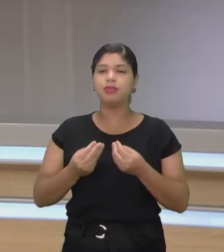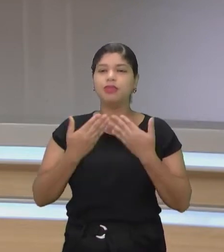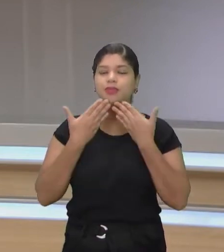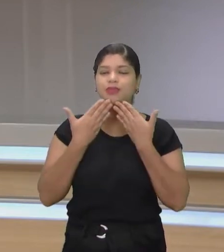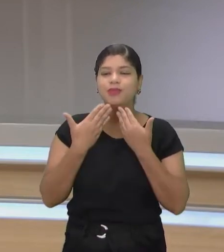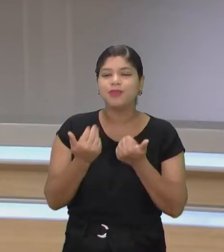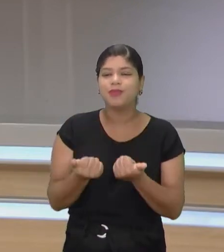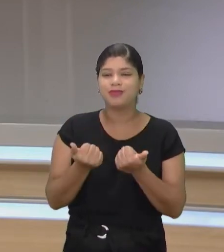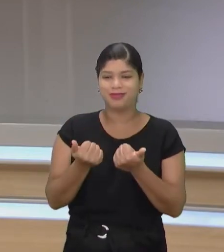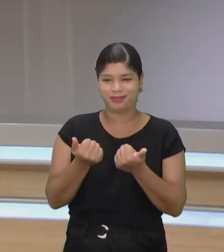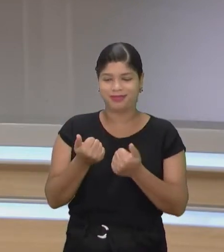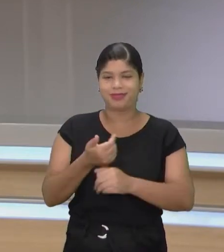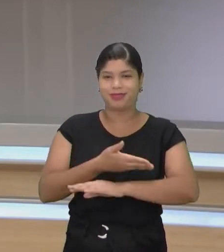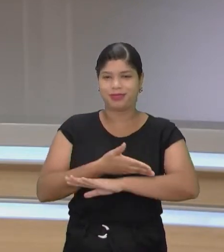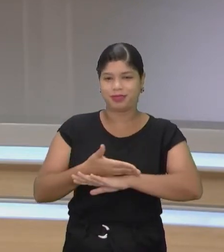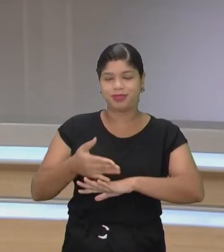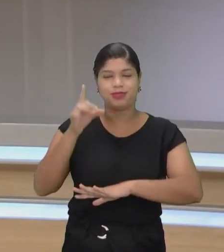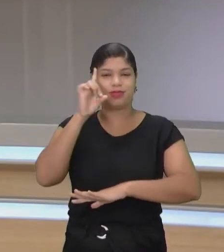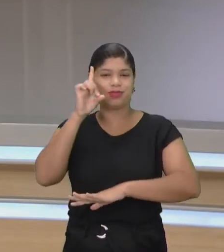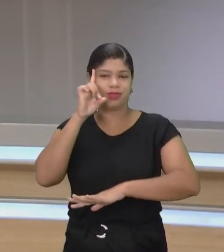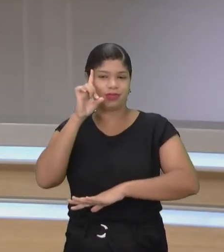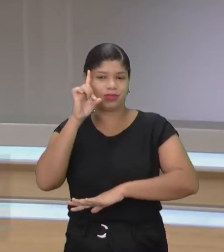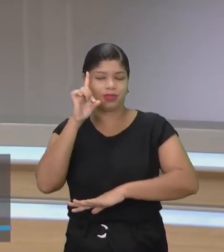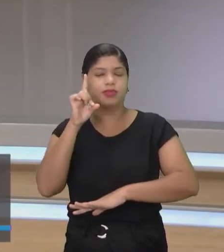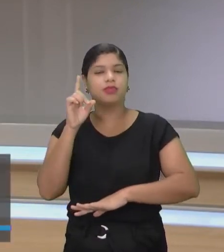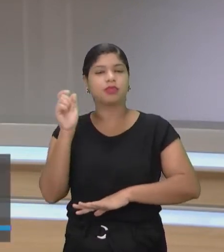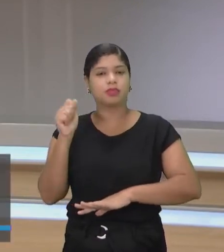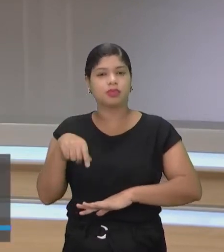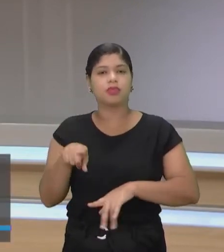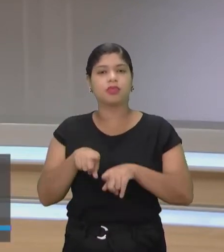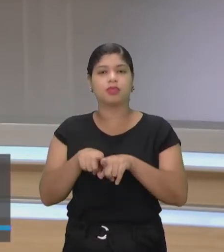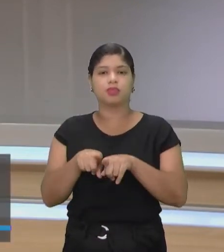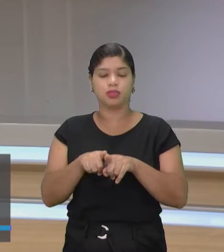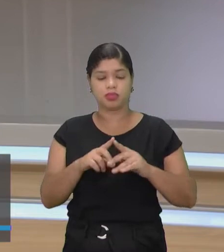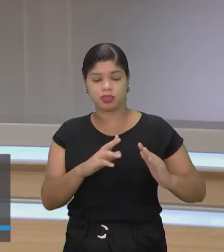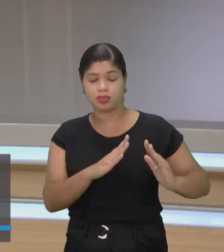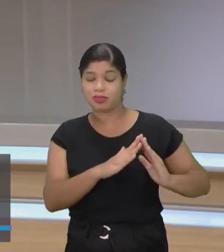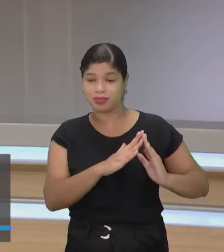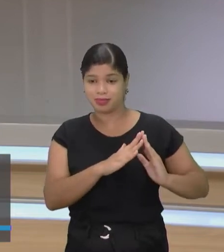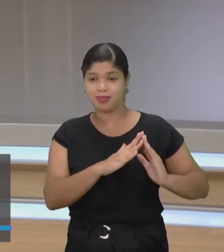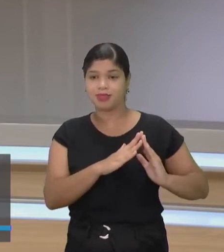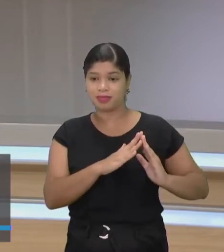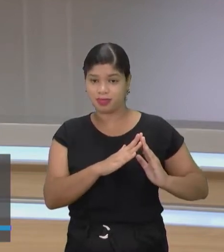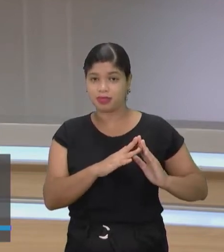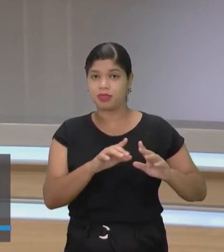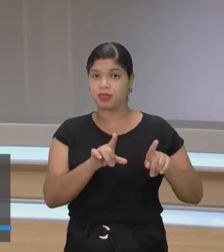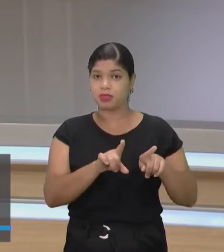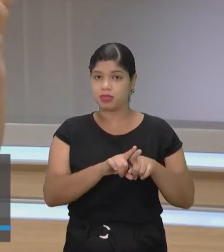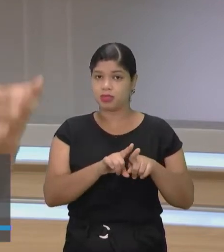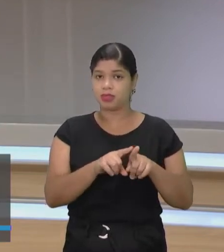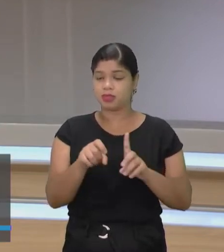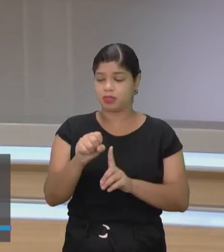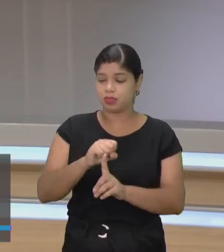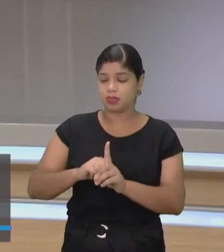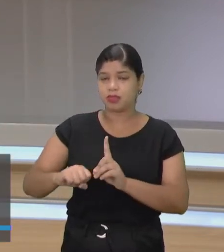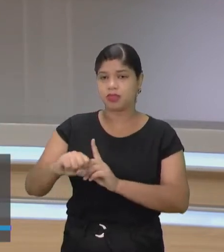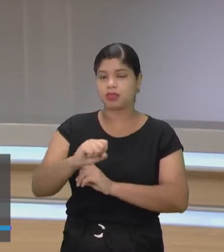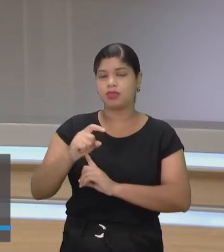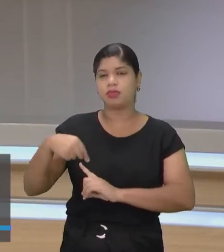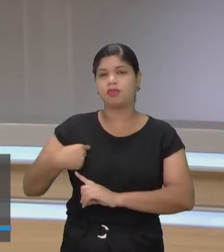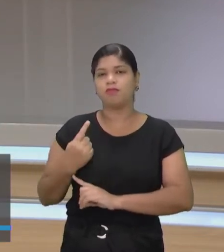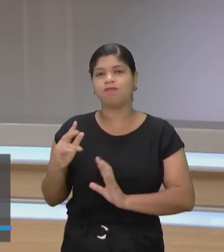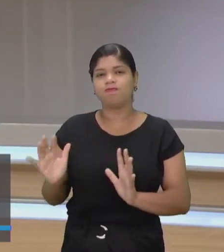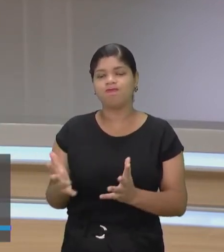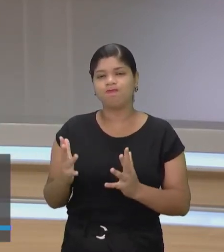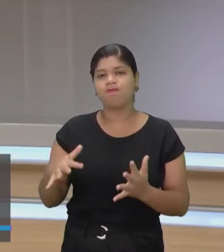nossos hábitos, tanto no dia a dia, quanto a nível micro, né, como na nossa casa e tudo mais, tanto a nível macro, na sociedade, o que a gente pode fazer